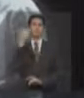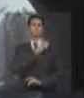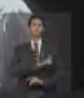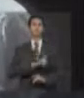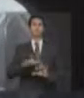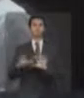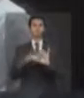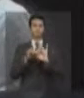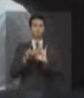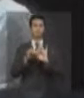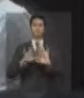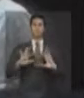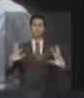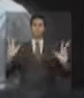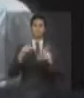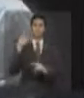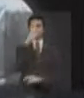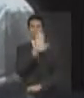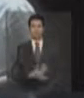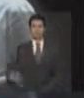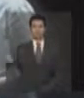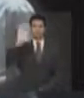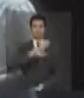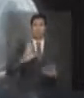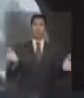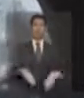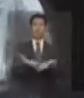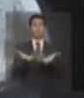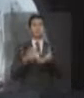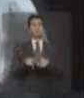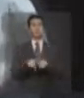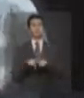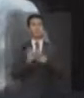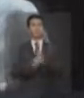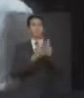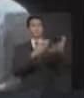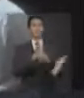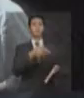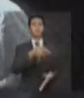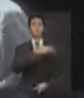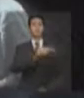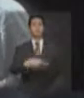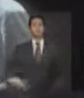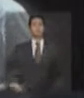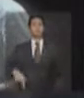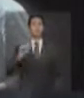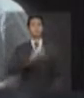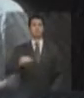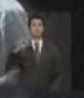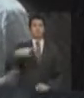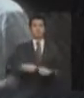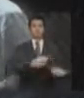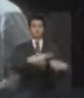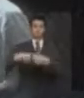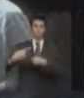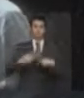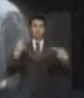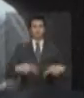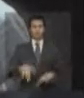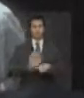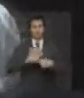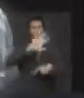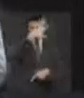municípios do Brasil. E aí eu queria saudar o presidente da Associação de Municípios do Amazonas, o